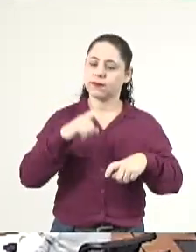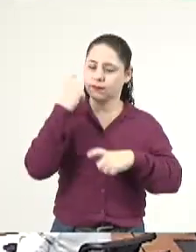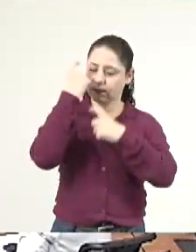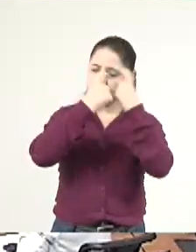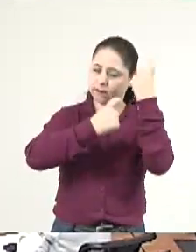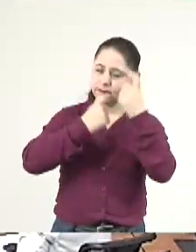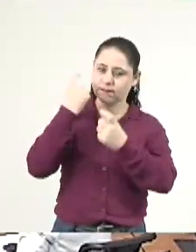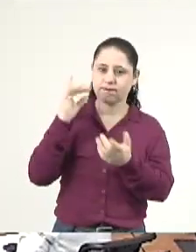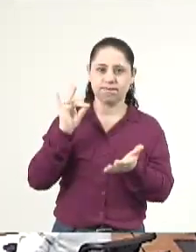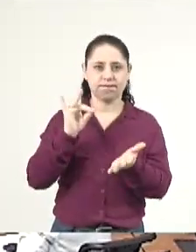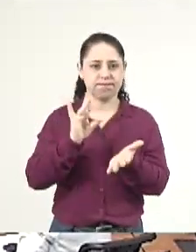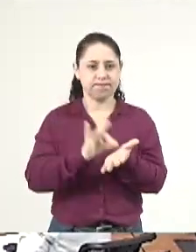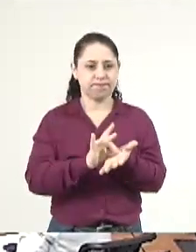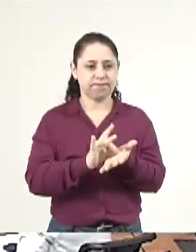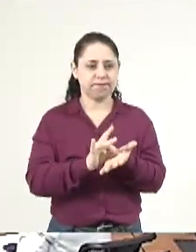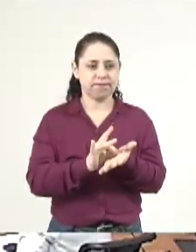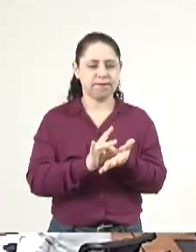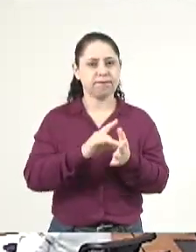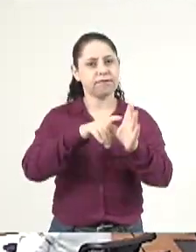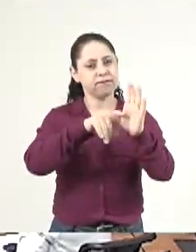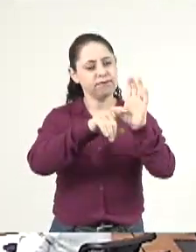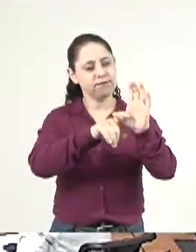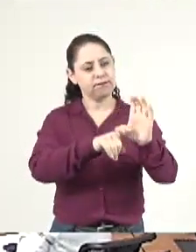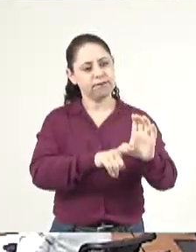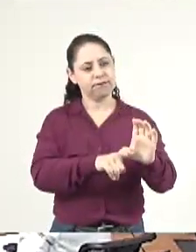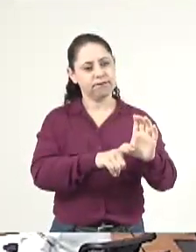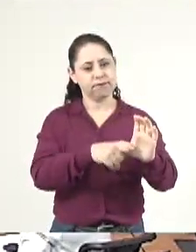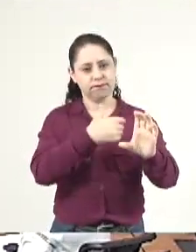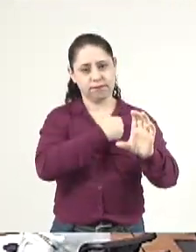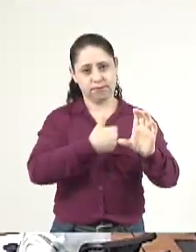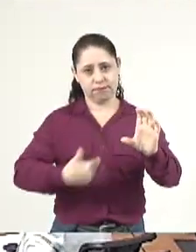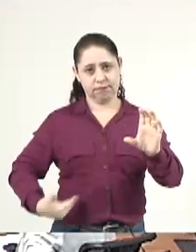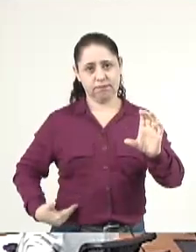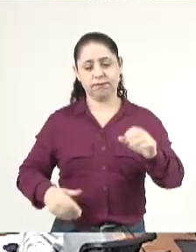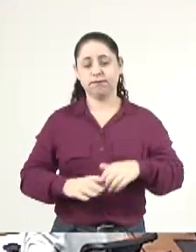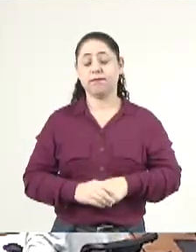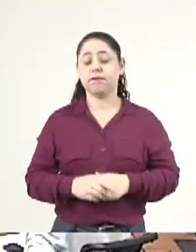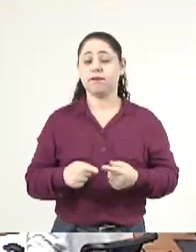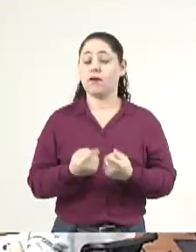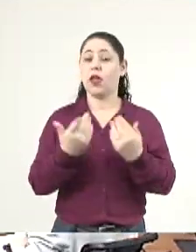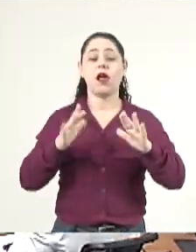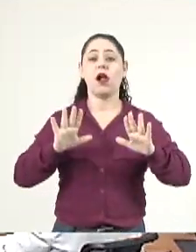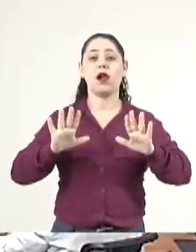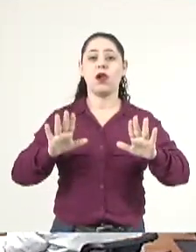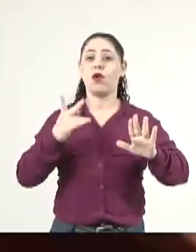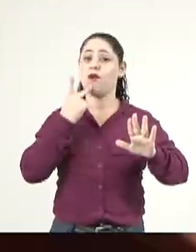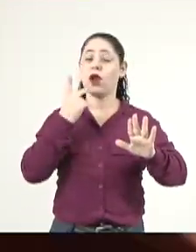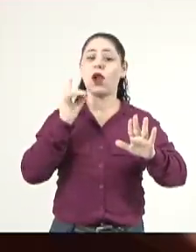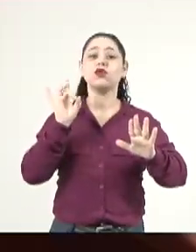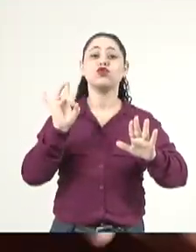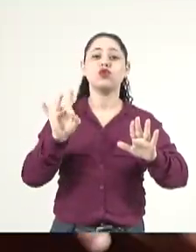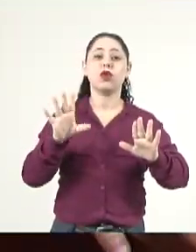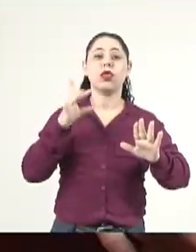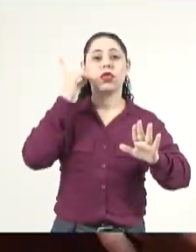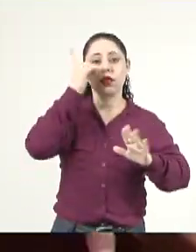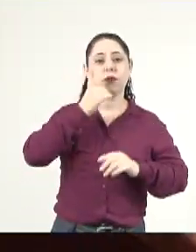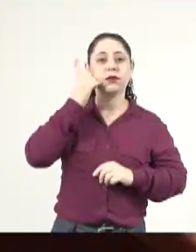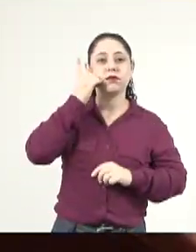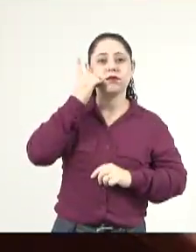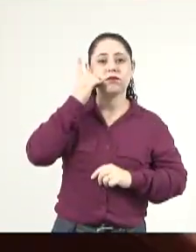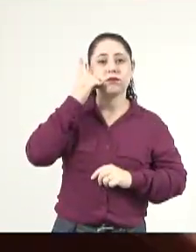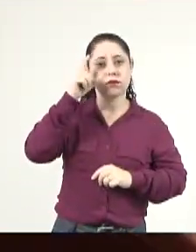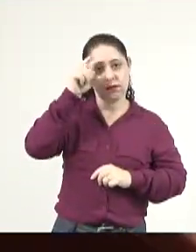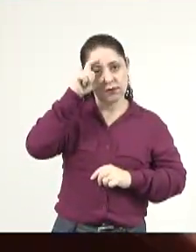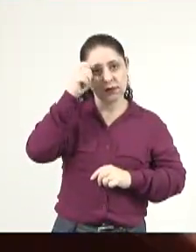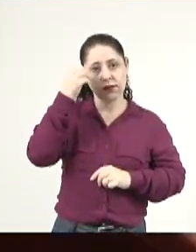essa realidade, né, do déficit do governo. Agora, o que eu estava dizendo, deputado Pedrocian, é que